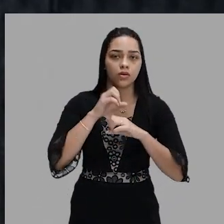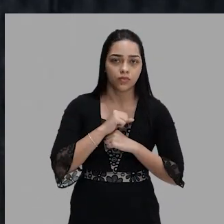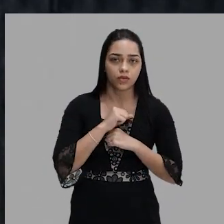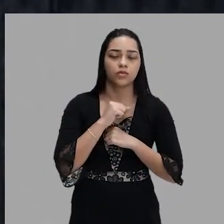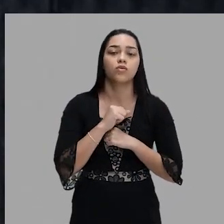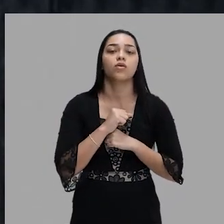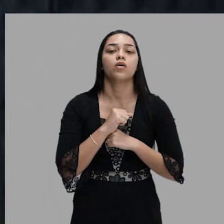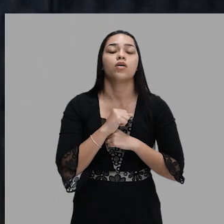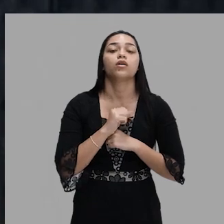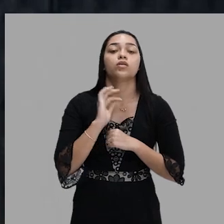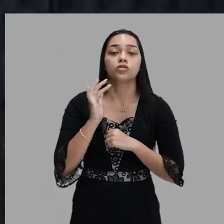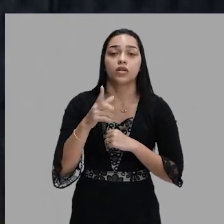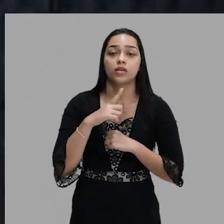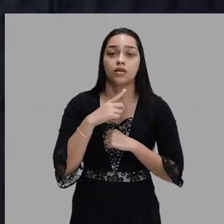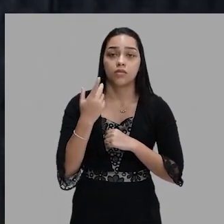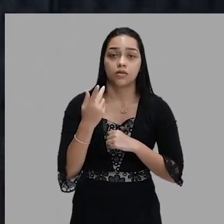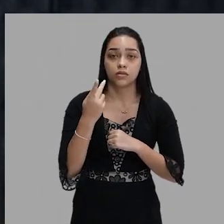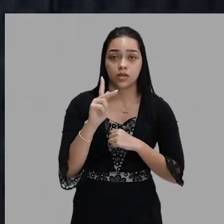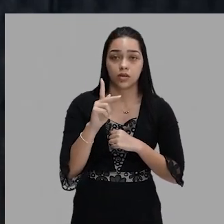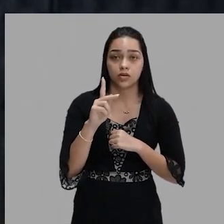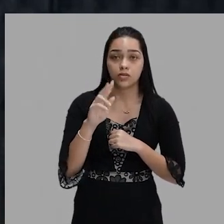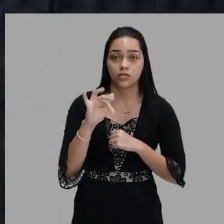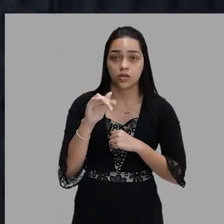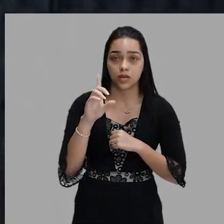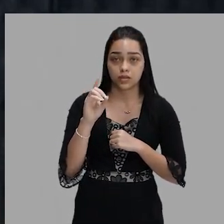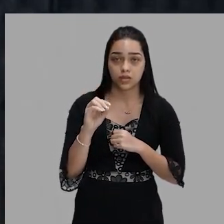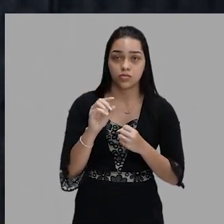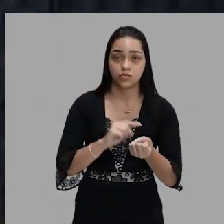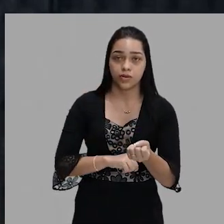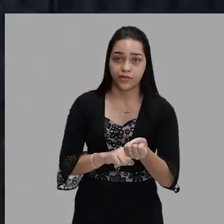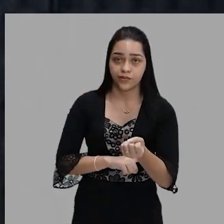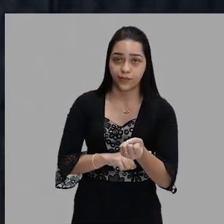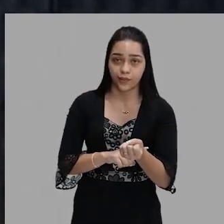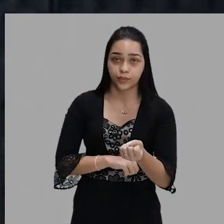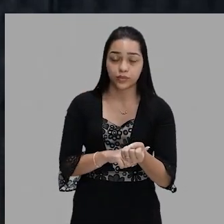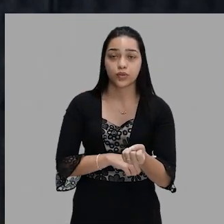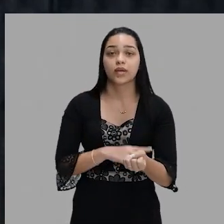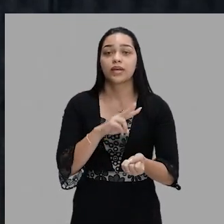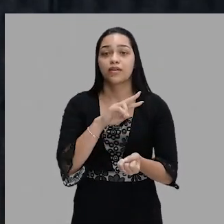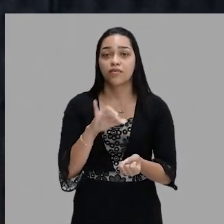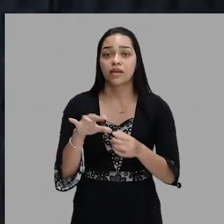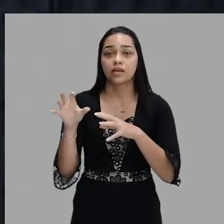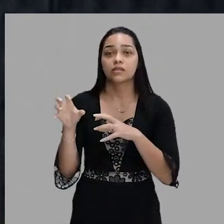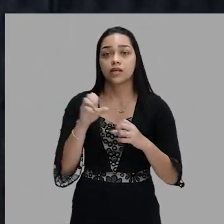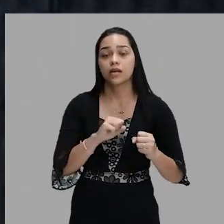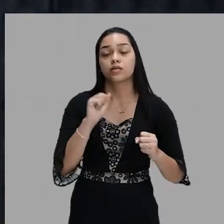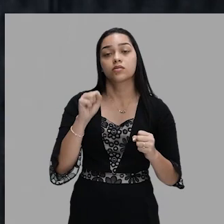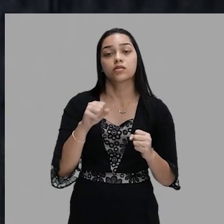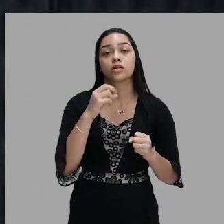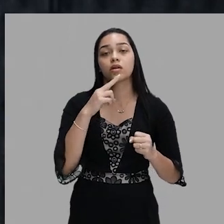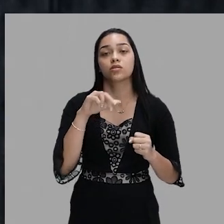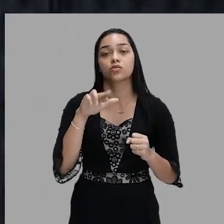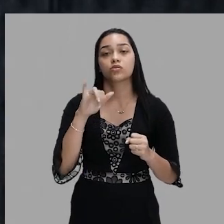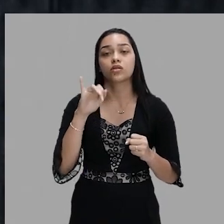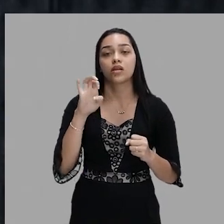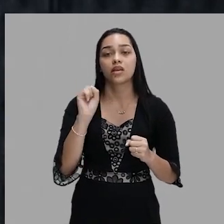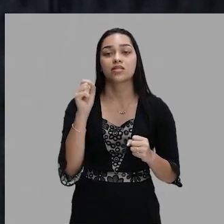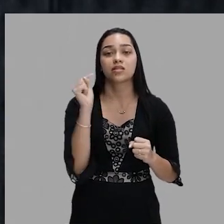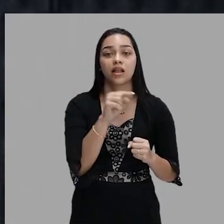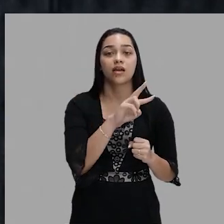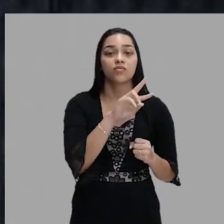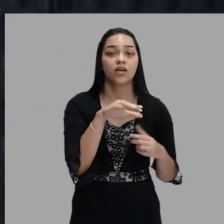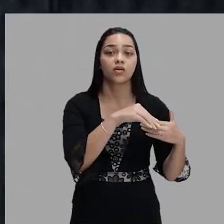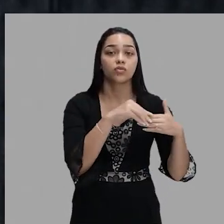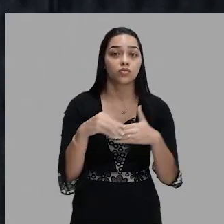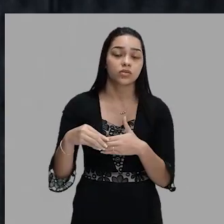sanguínea, vai chegar até o seu tecido nervoso e os astrócitos vai retirar esses nutrientes de lá e vai